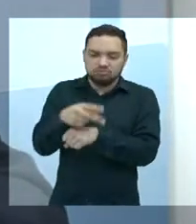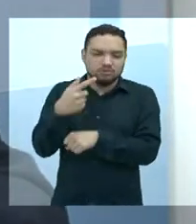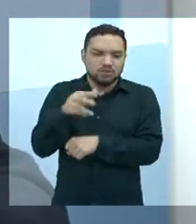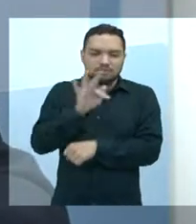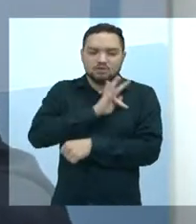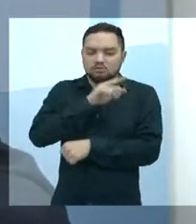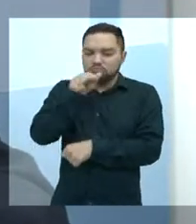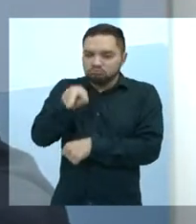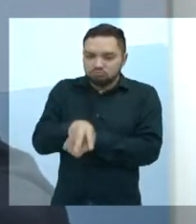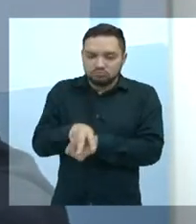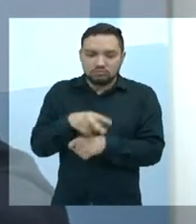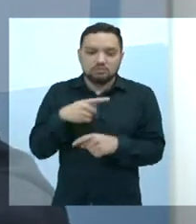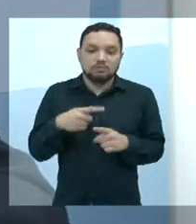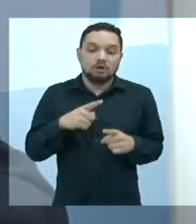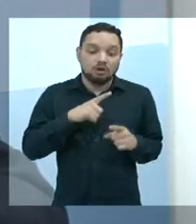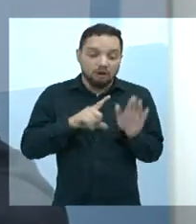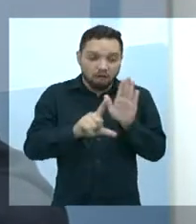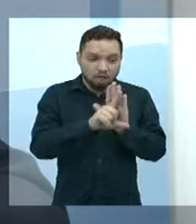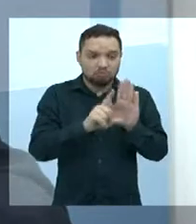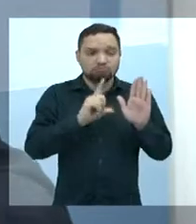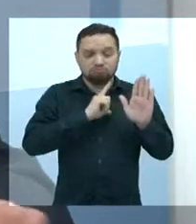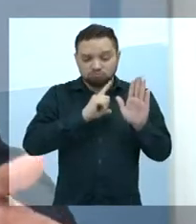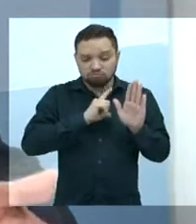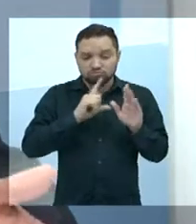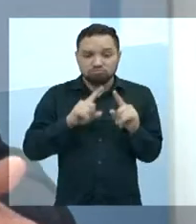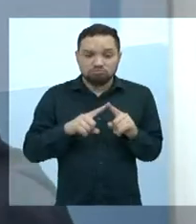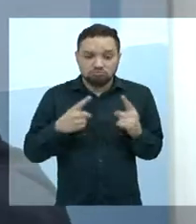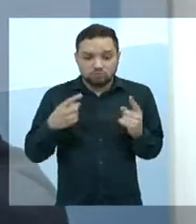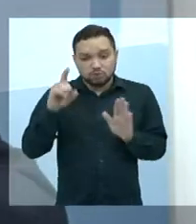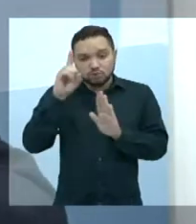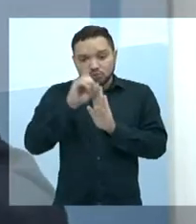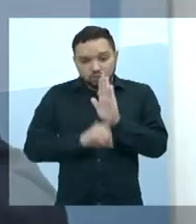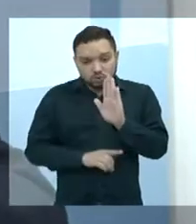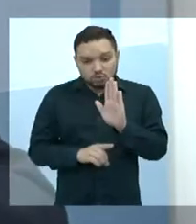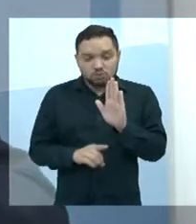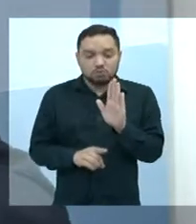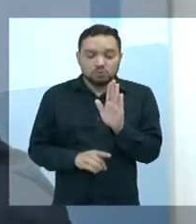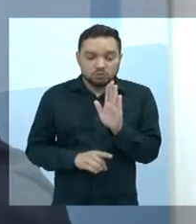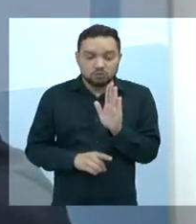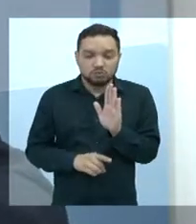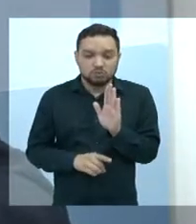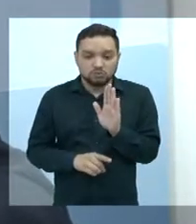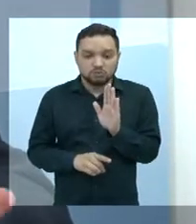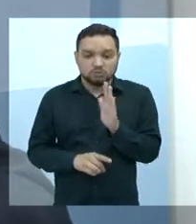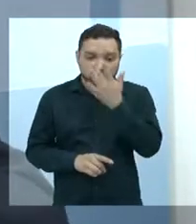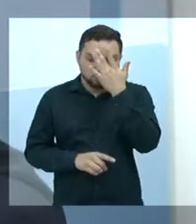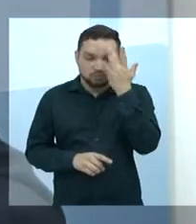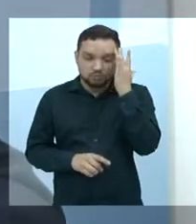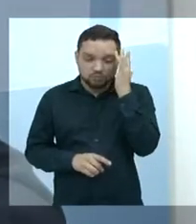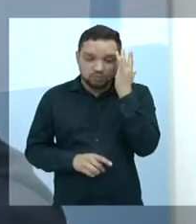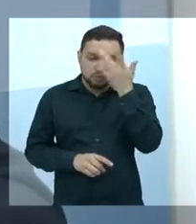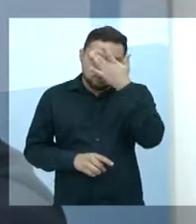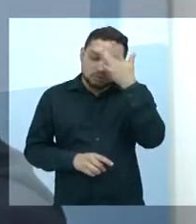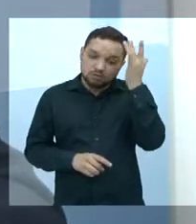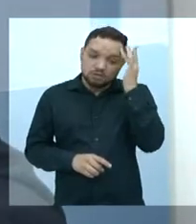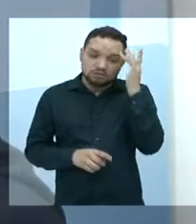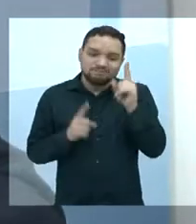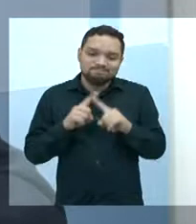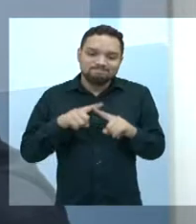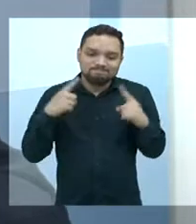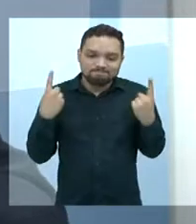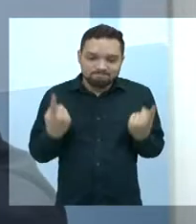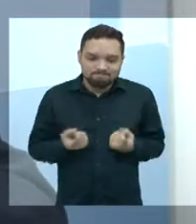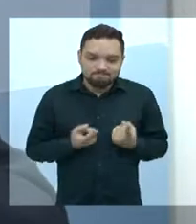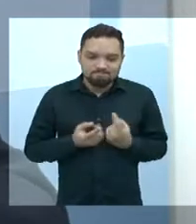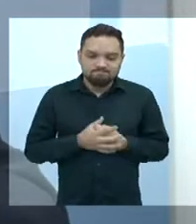vezes a lei existe e é um direito do cidadão, do usuário, do contribuinte, de tudo, mas como